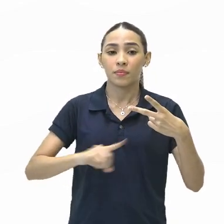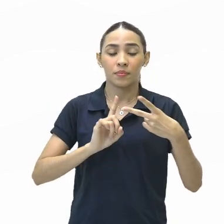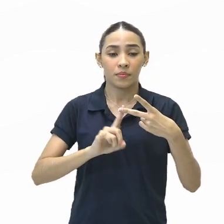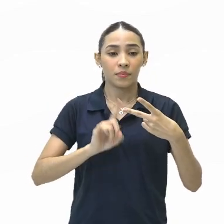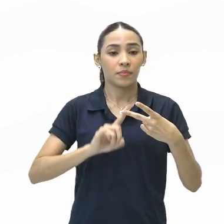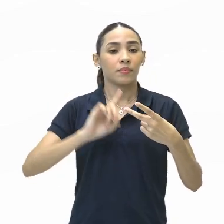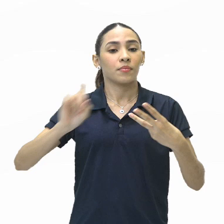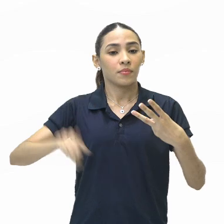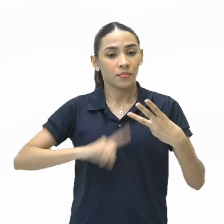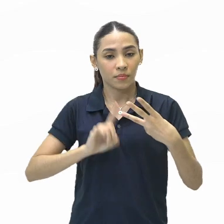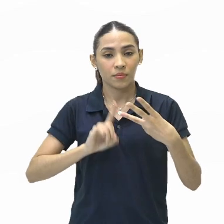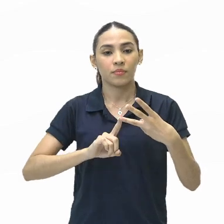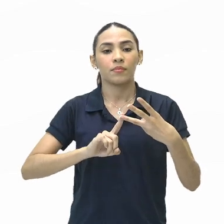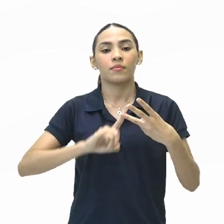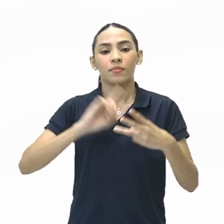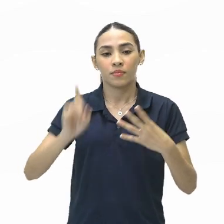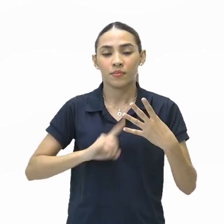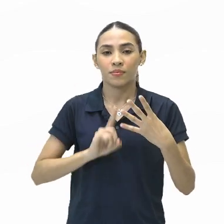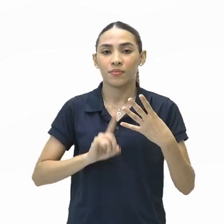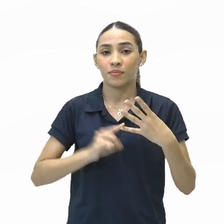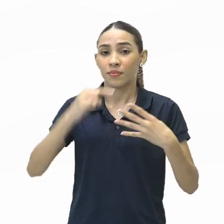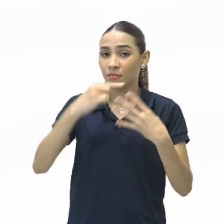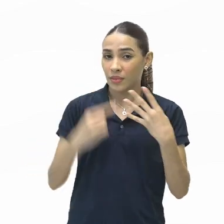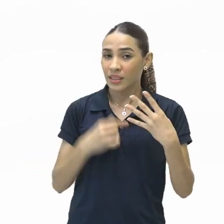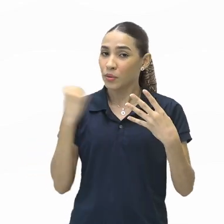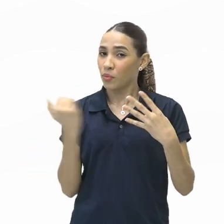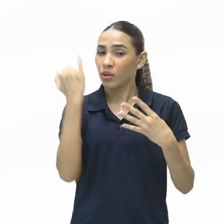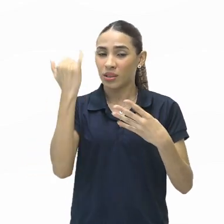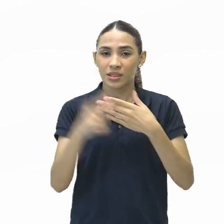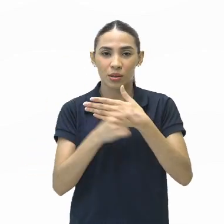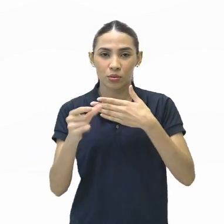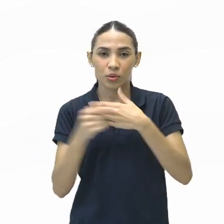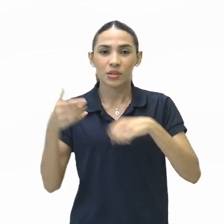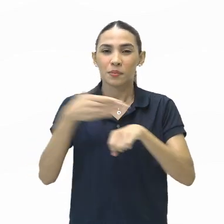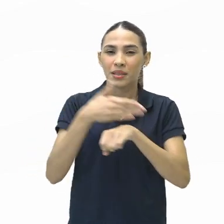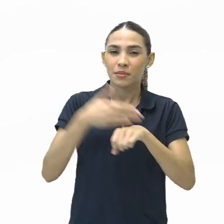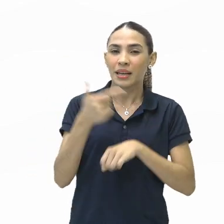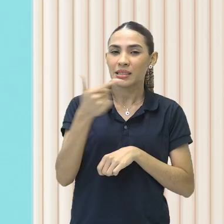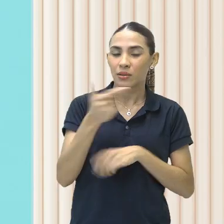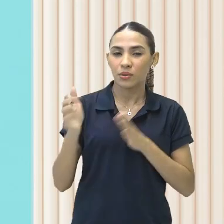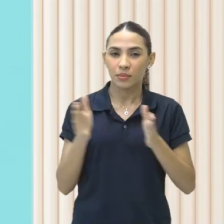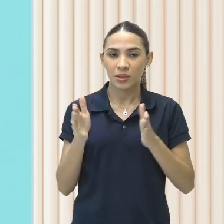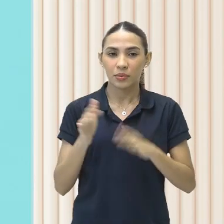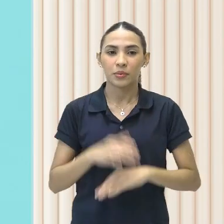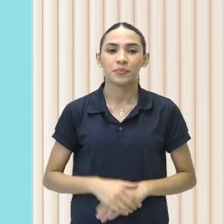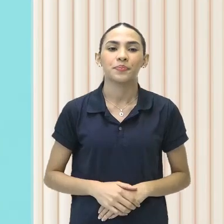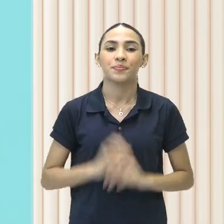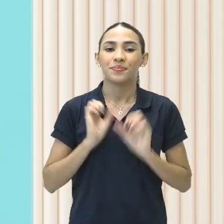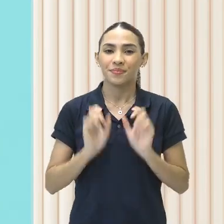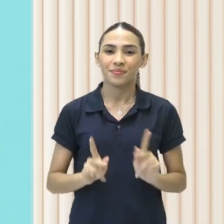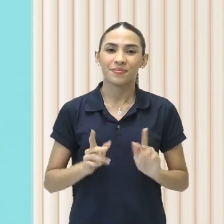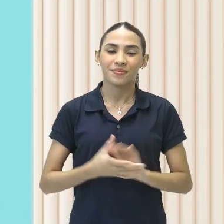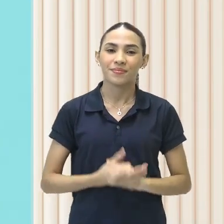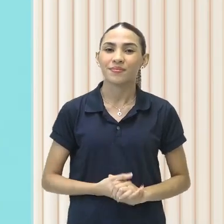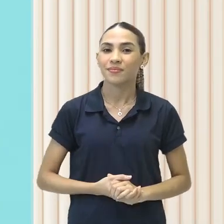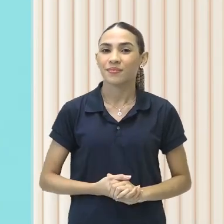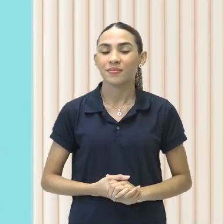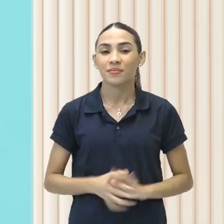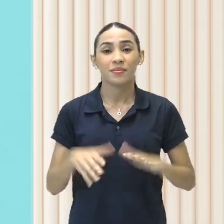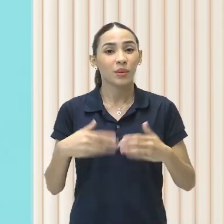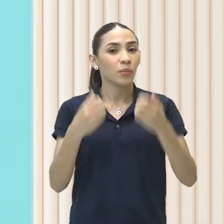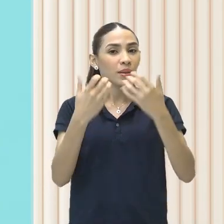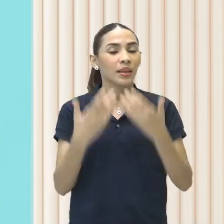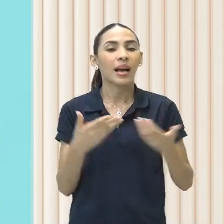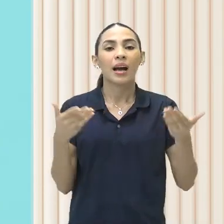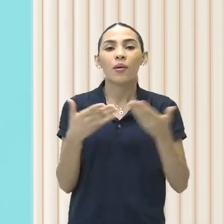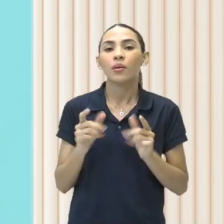Murilo Mendes, Jorge de Lima, Cecília Meirelles e Vinícius de Moraes. Esses são os nossos destaques. Certo, gente? Então, vou falar um pouquinho